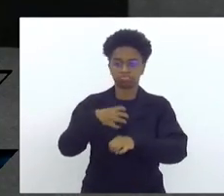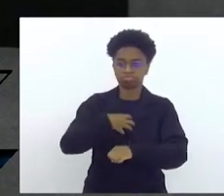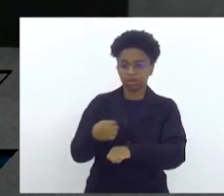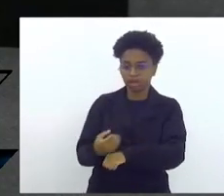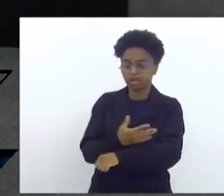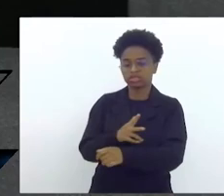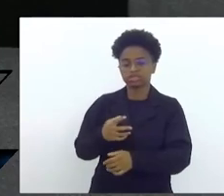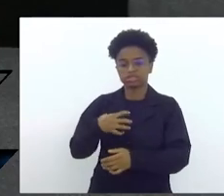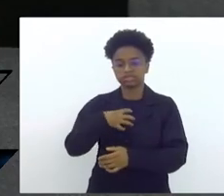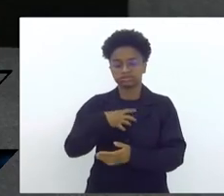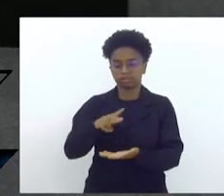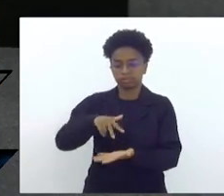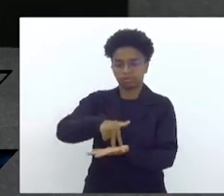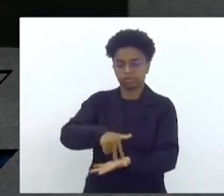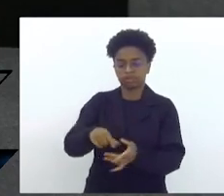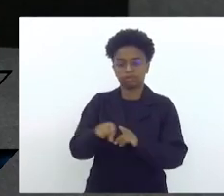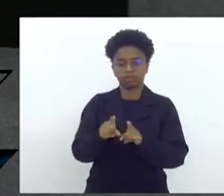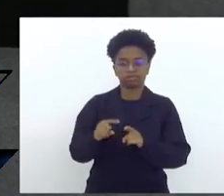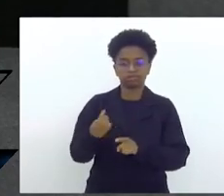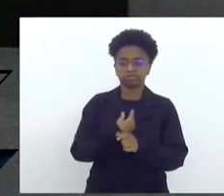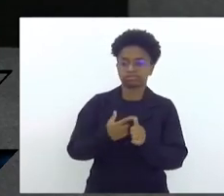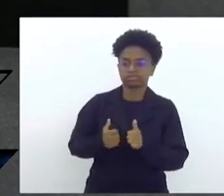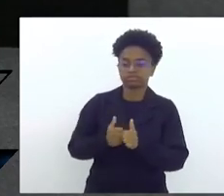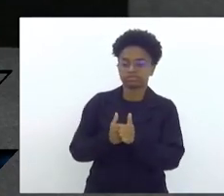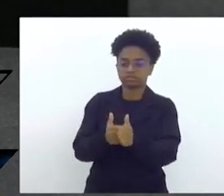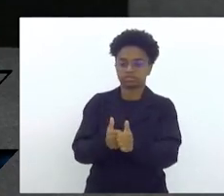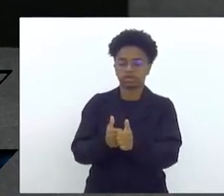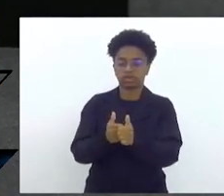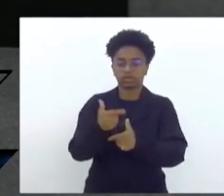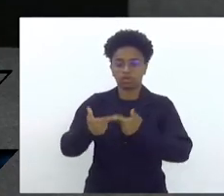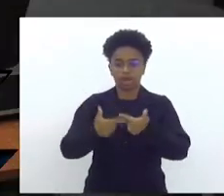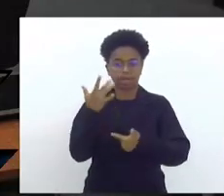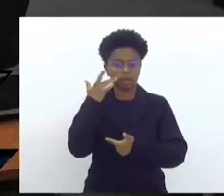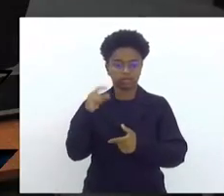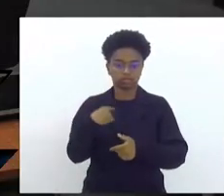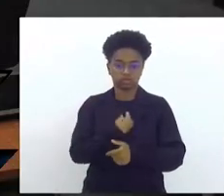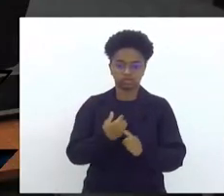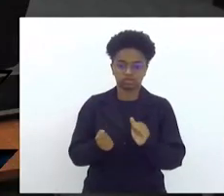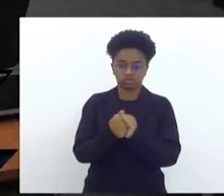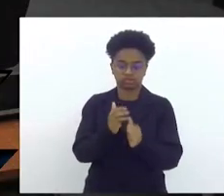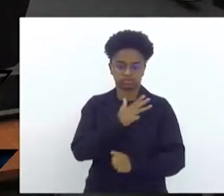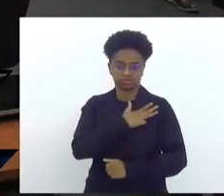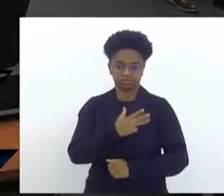e seguimos firmes na luta Obrigado presidente Lula amanhã estaremos juntos